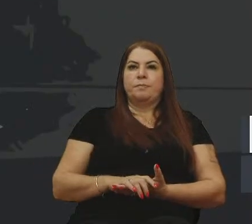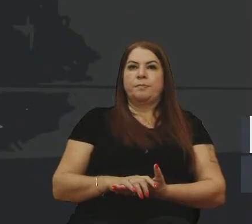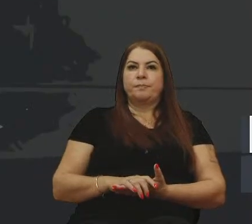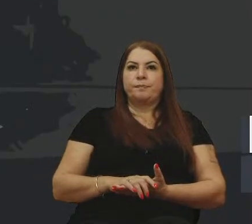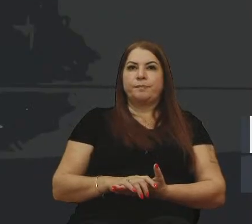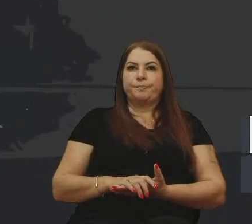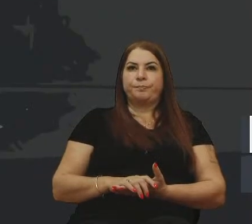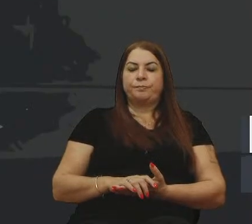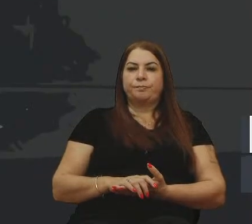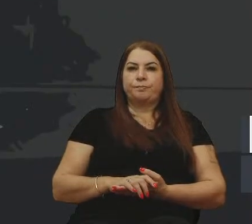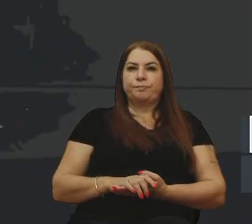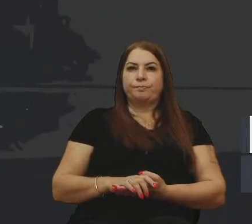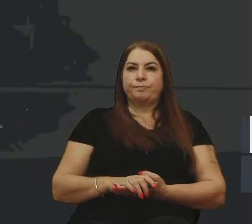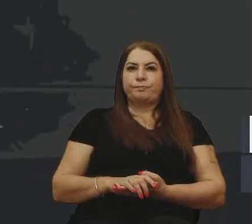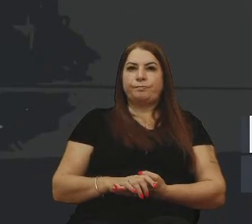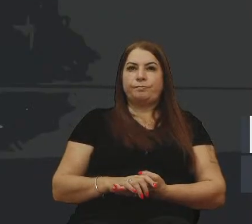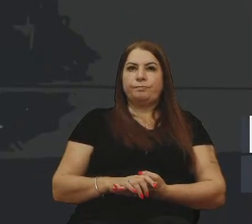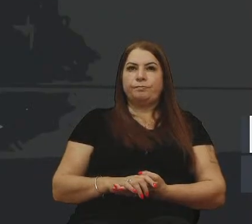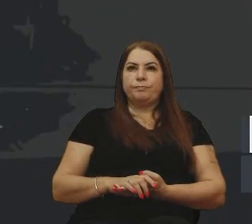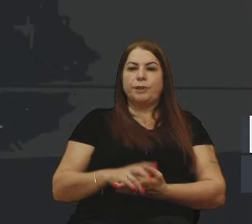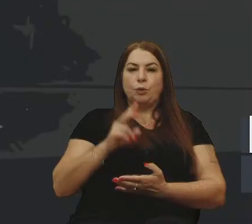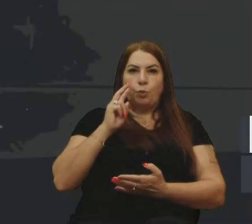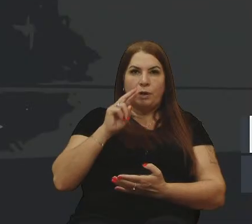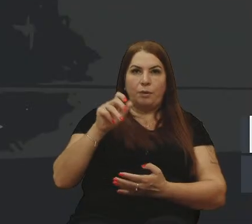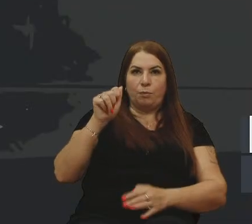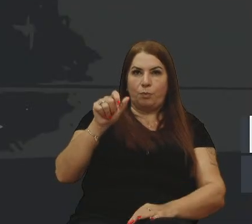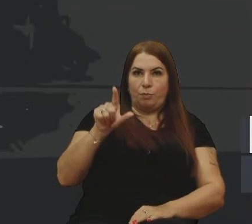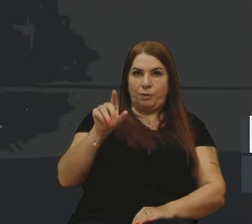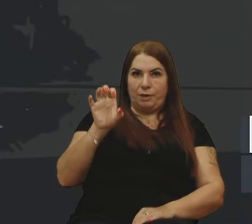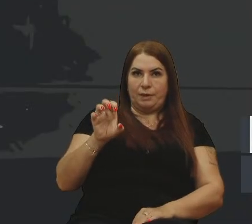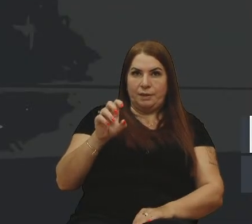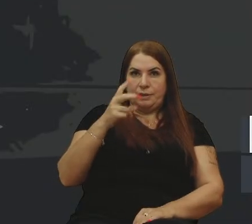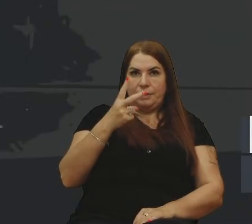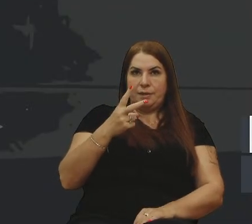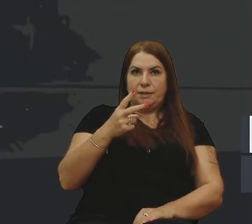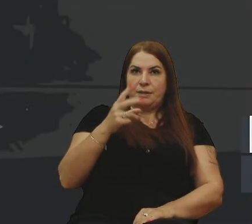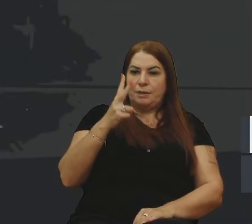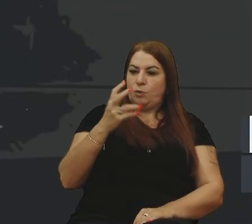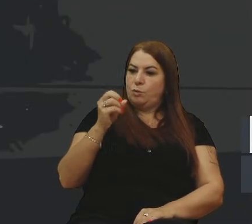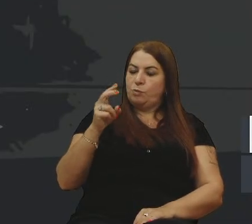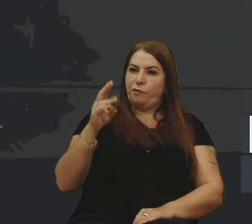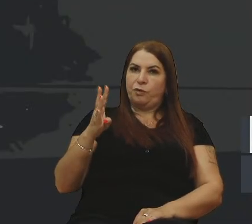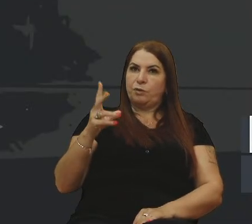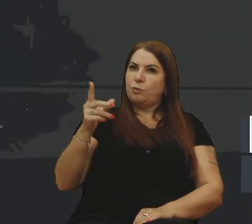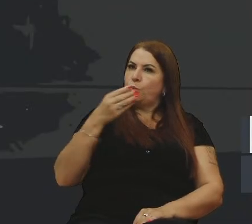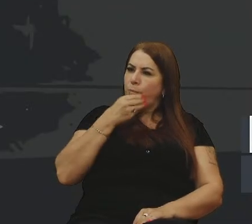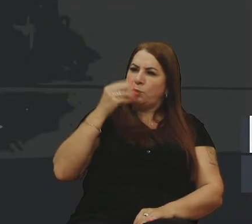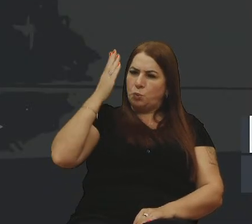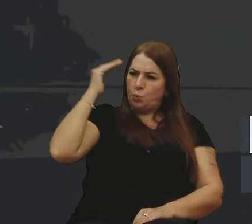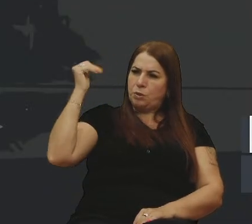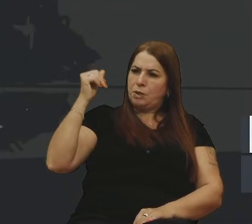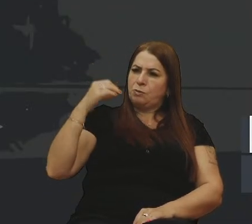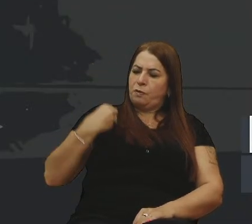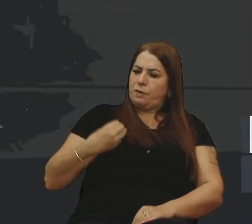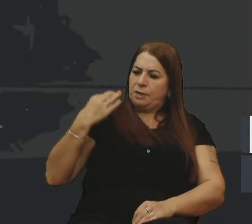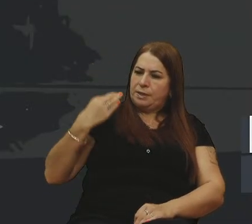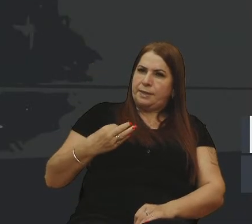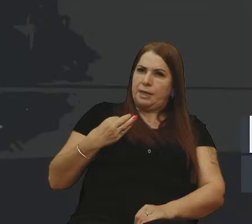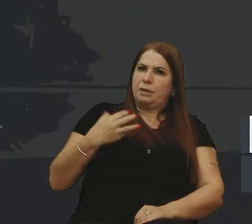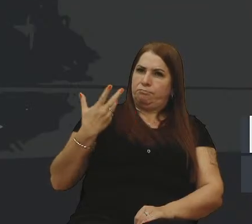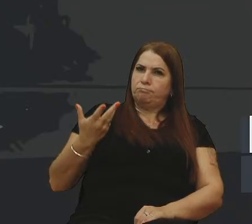assim, quem olhava o Alex em 2024, ou quem olha ainda, pensa assim, pô, esse cara é um baita cara de sucesso, está com a vida garantida, esse cara zerou o